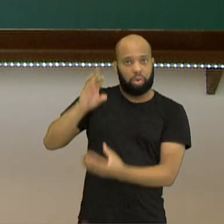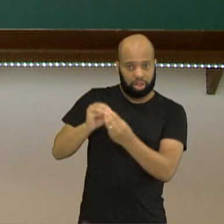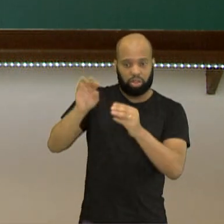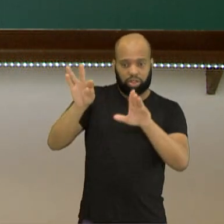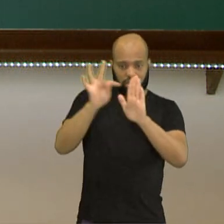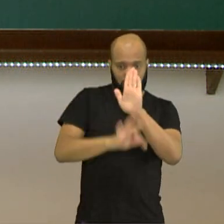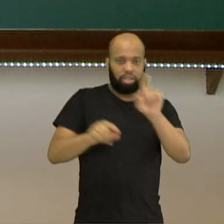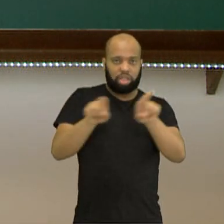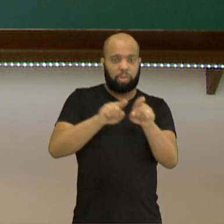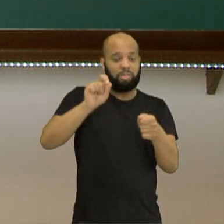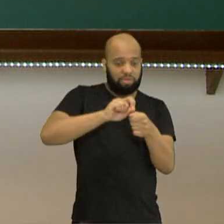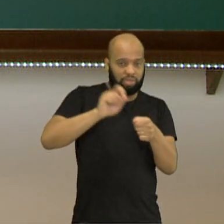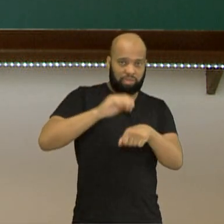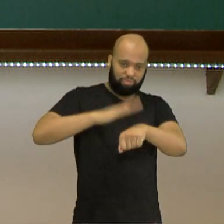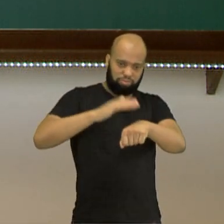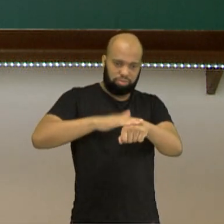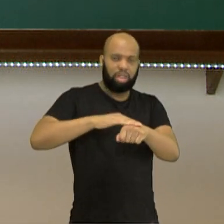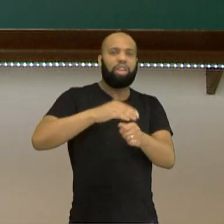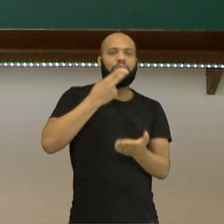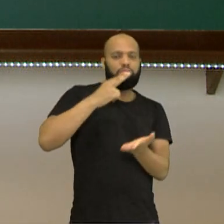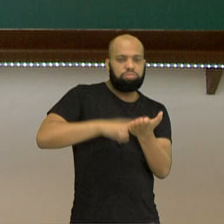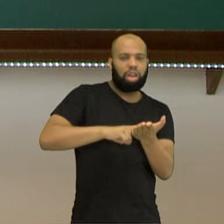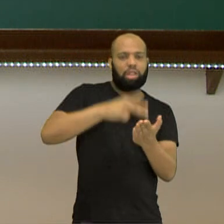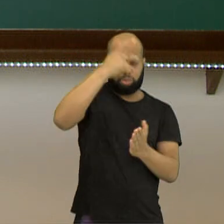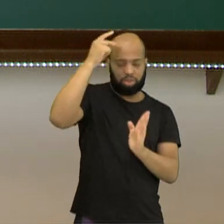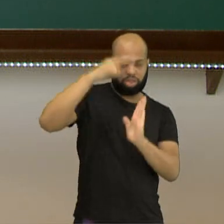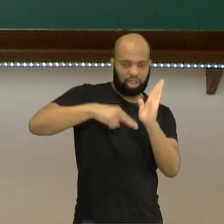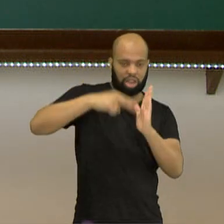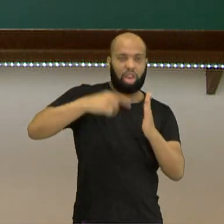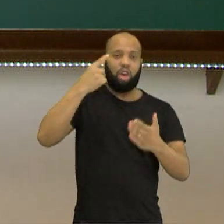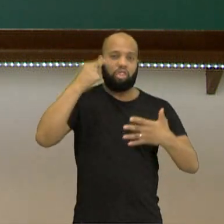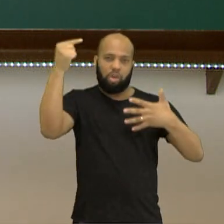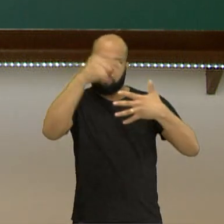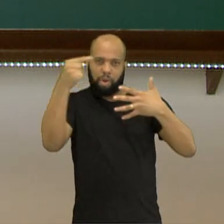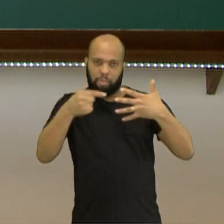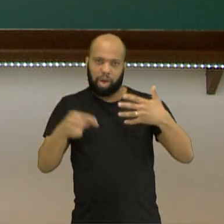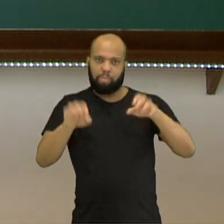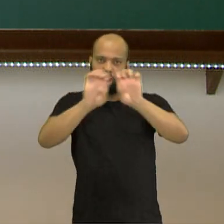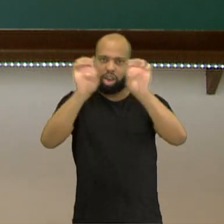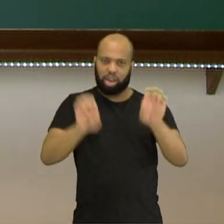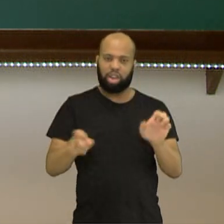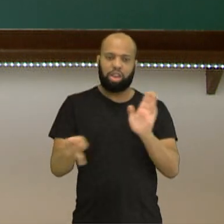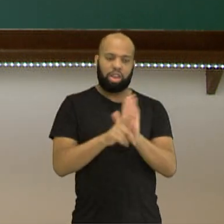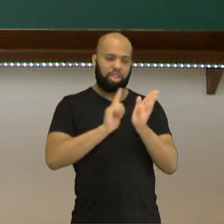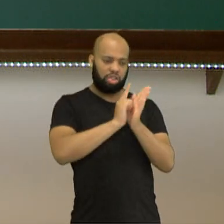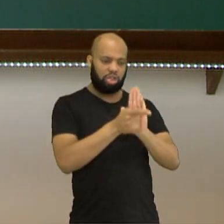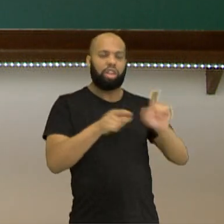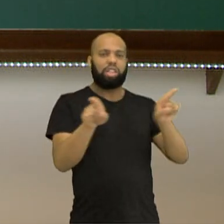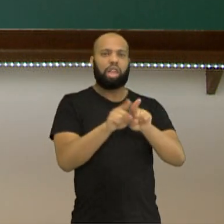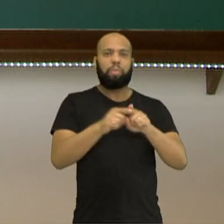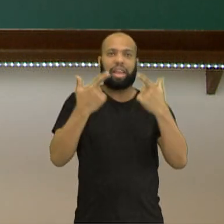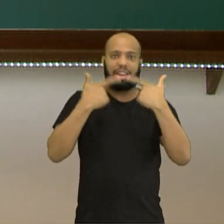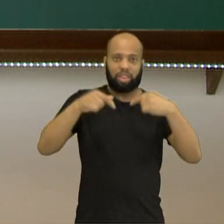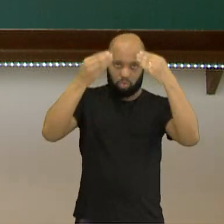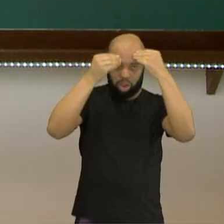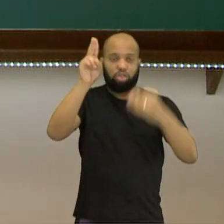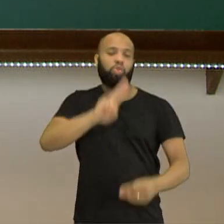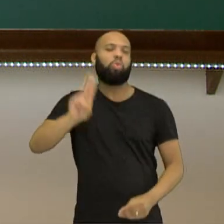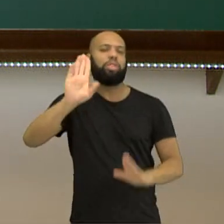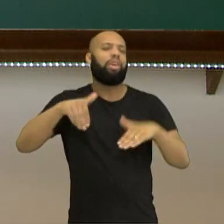produzimos carta do leitor, observando os elementos constituintes do gênero e a linguagem